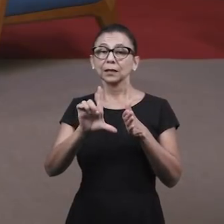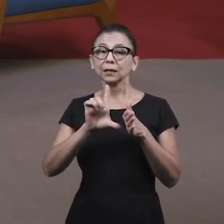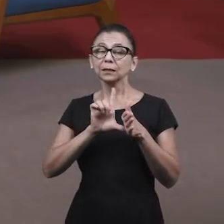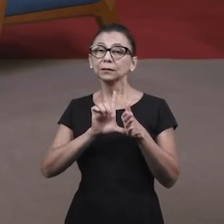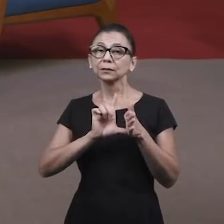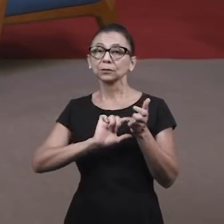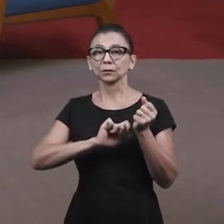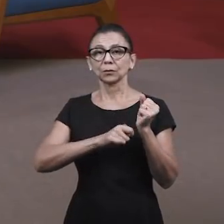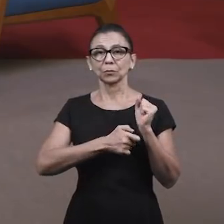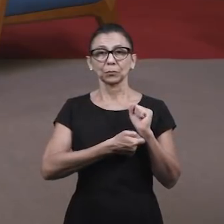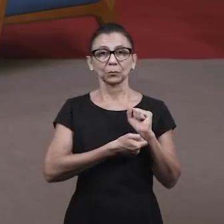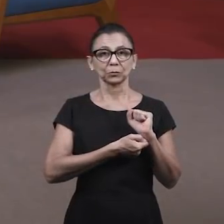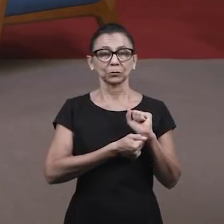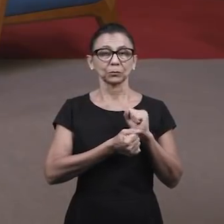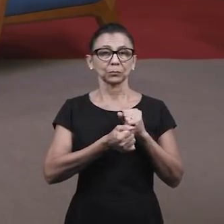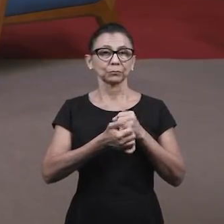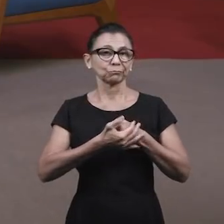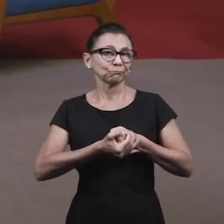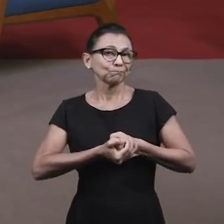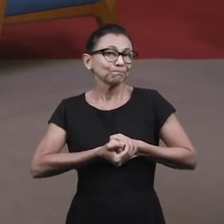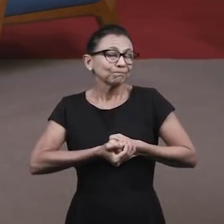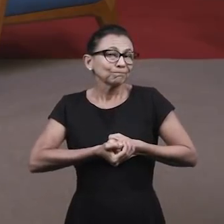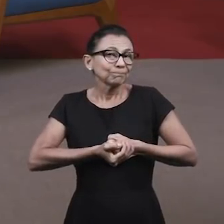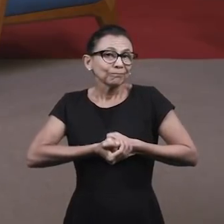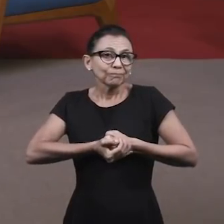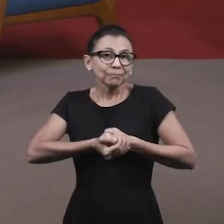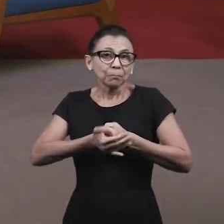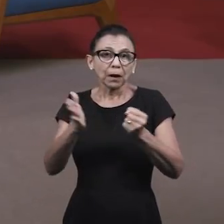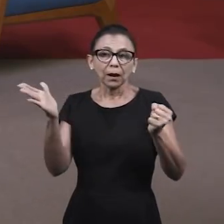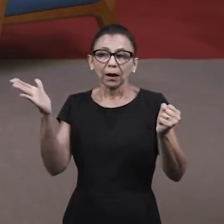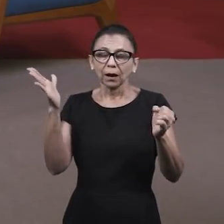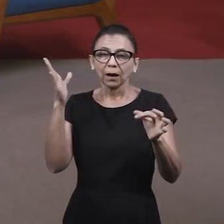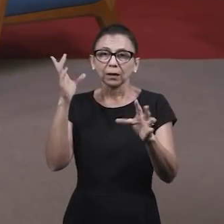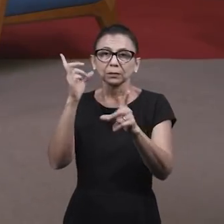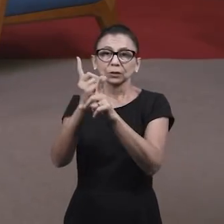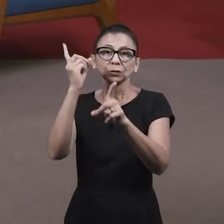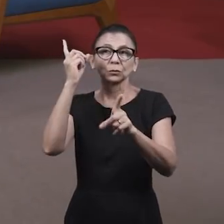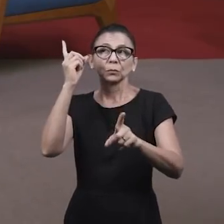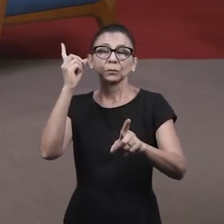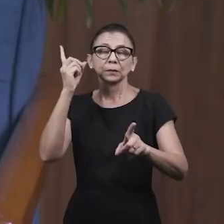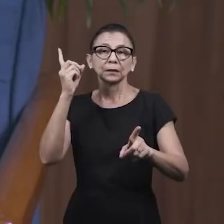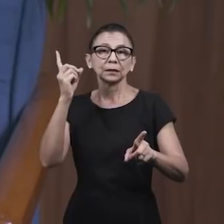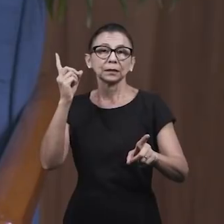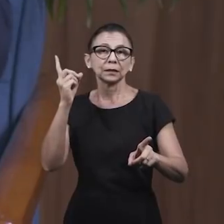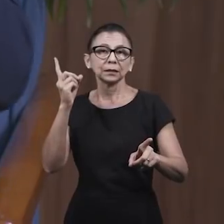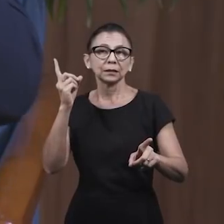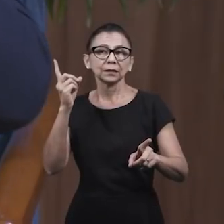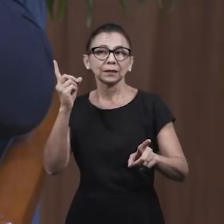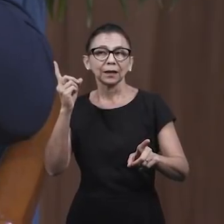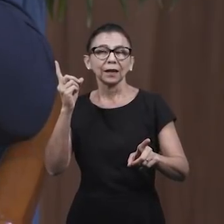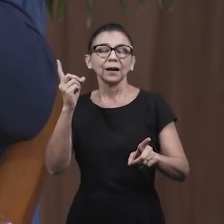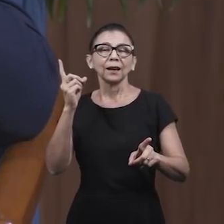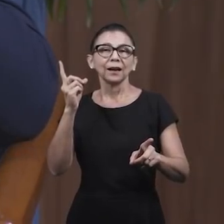aquele que não conhece, para ele, de fato, é um mistério, né? A grande